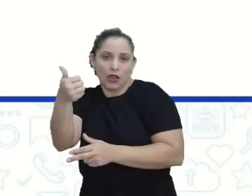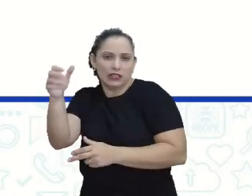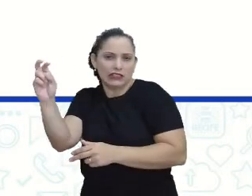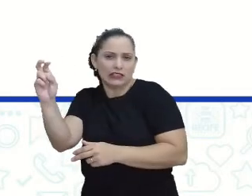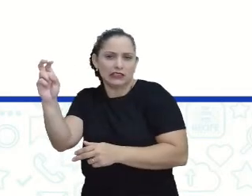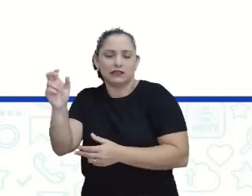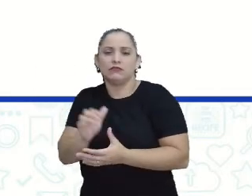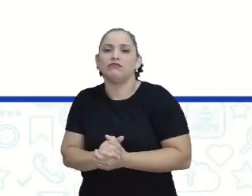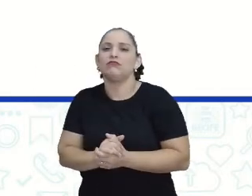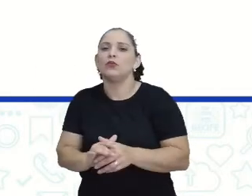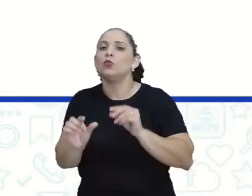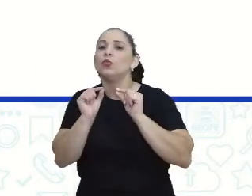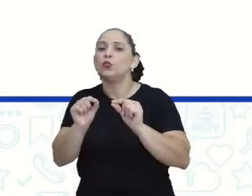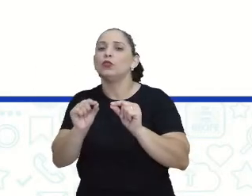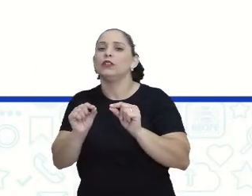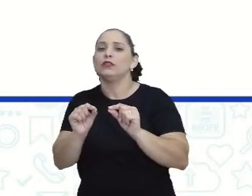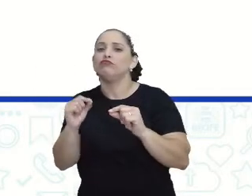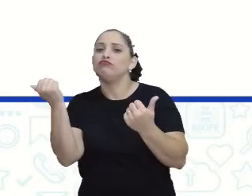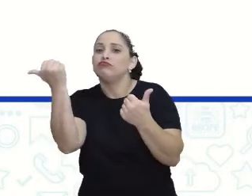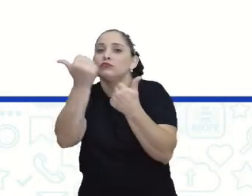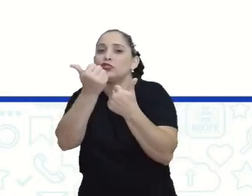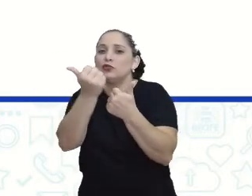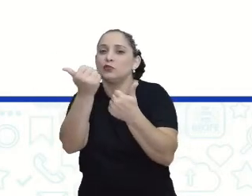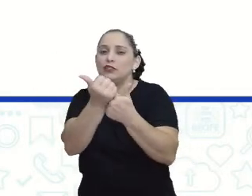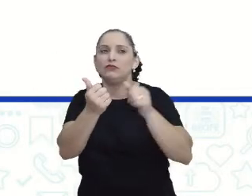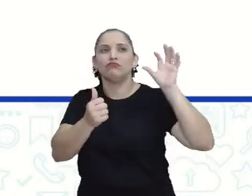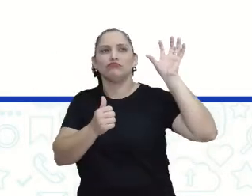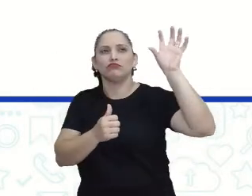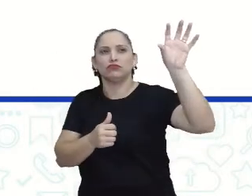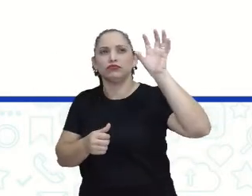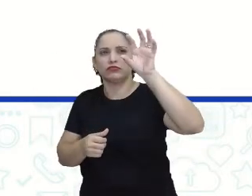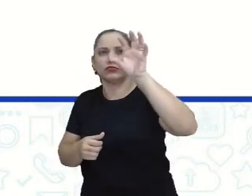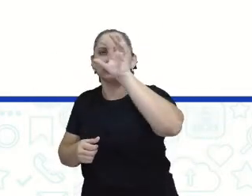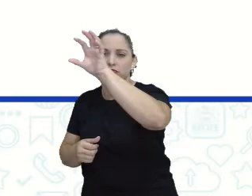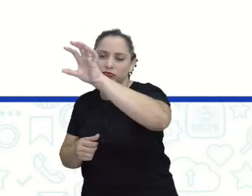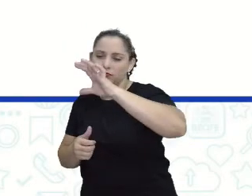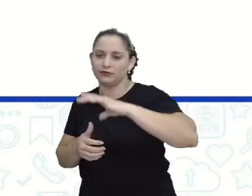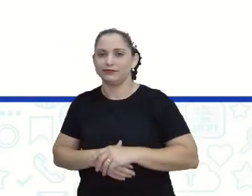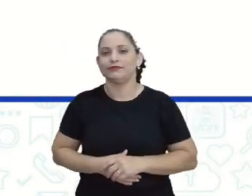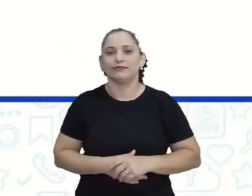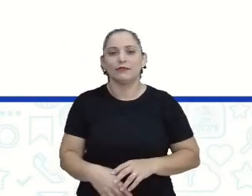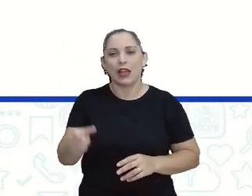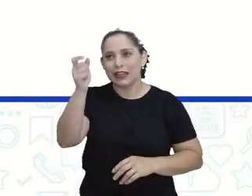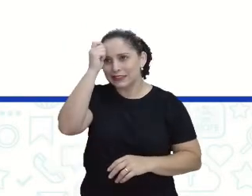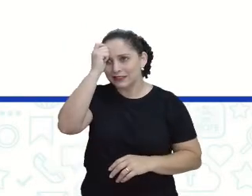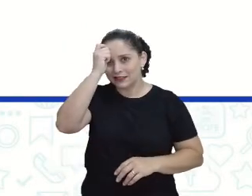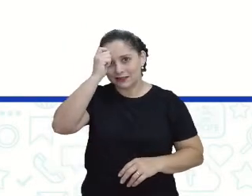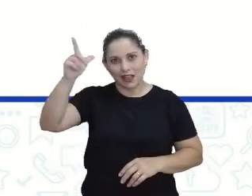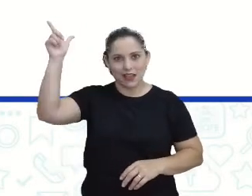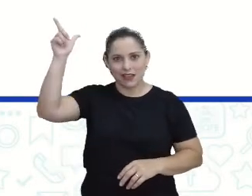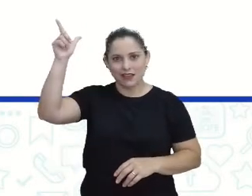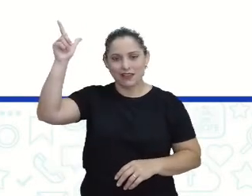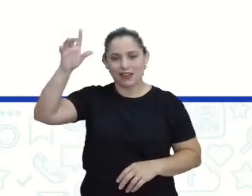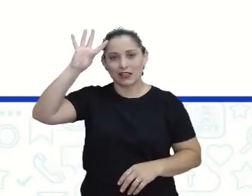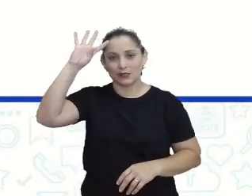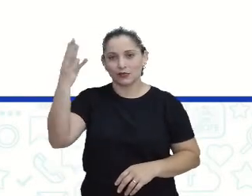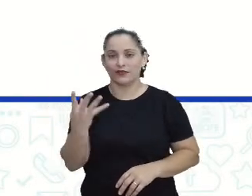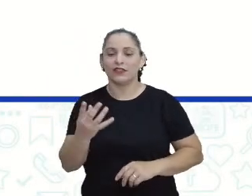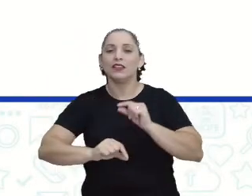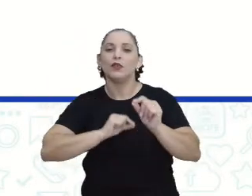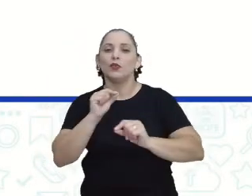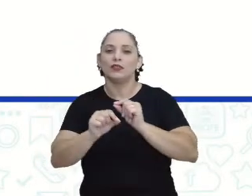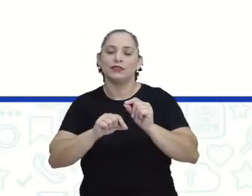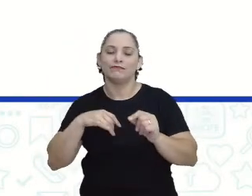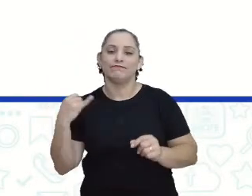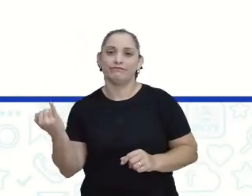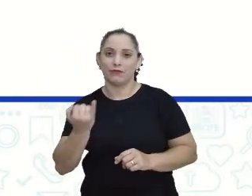daquele trevo de 4 folhas para que permanecesse o equilíbrio. Então, a ideia de resolver intuitivamente, ela é muito